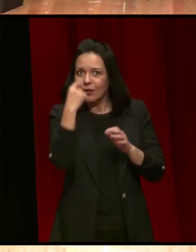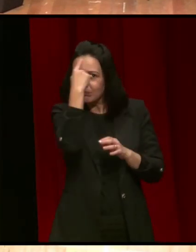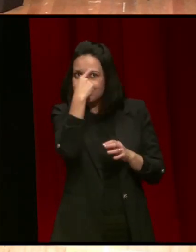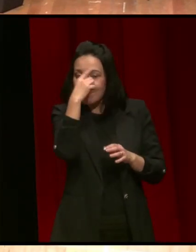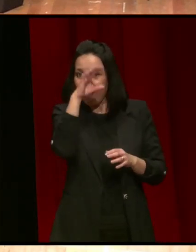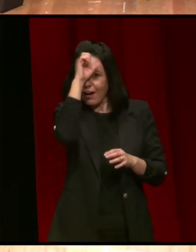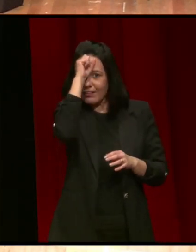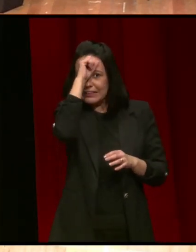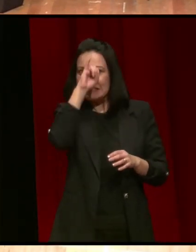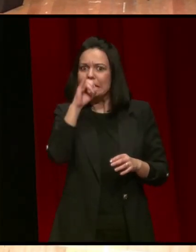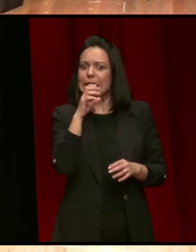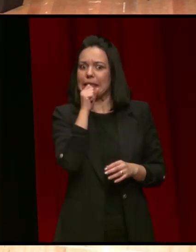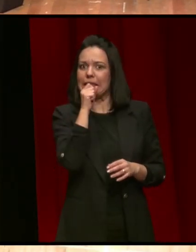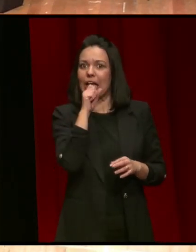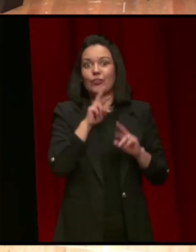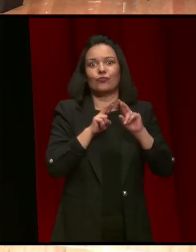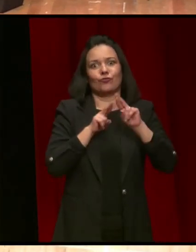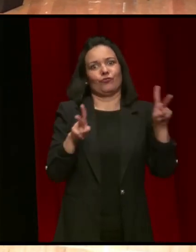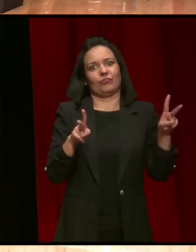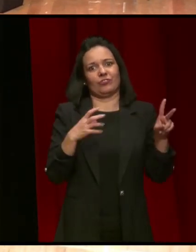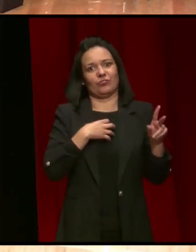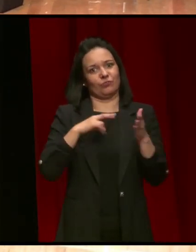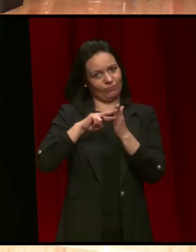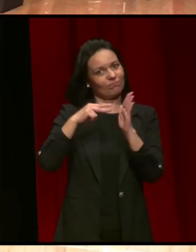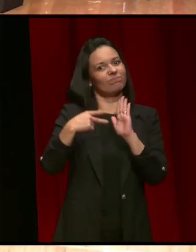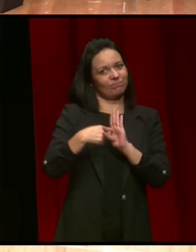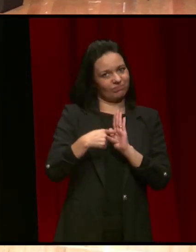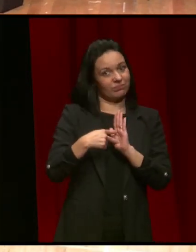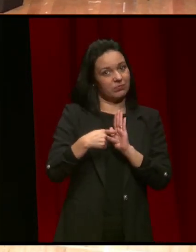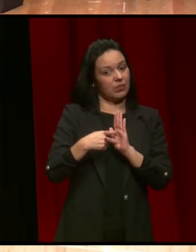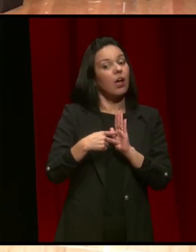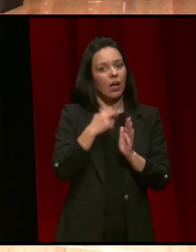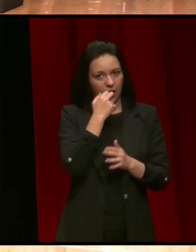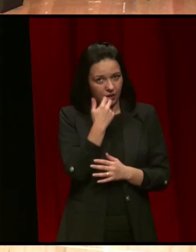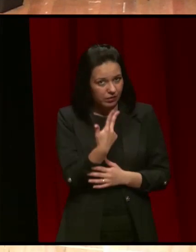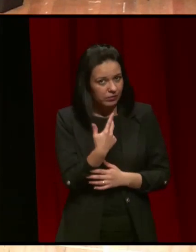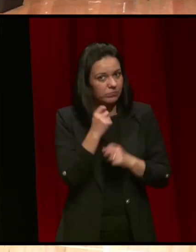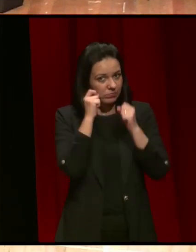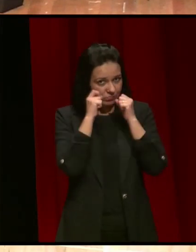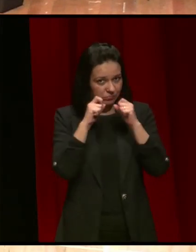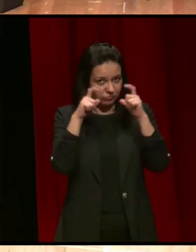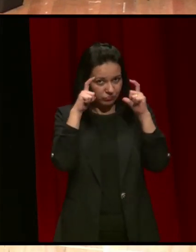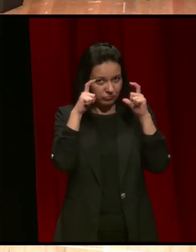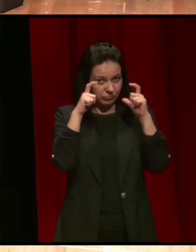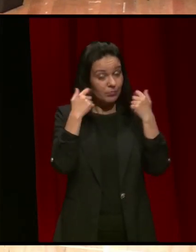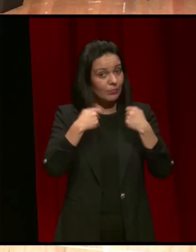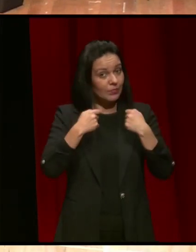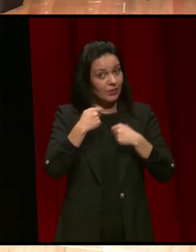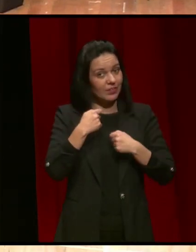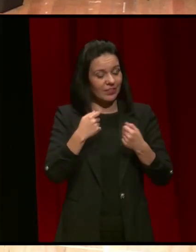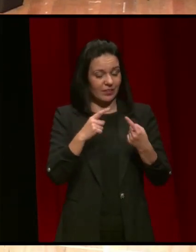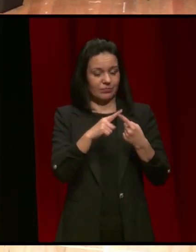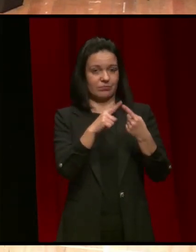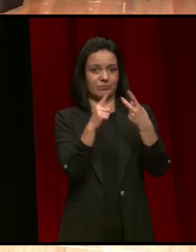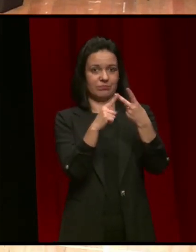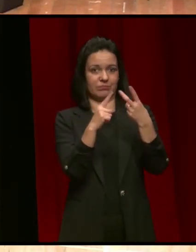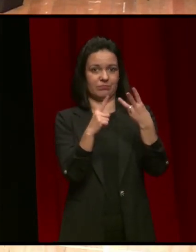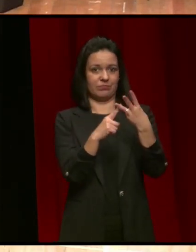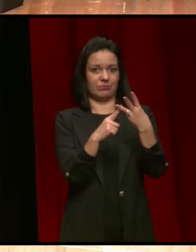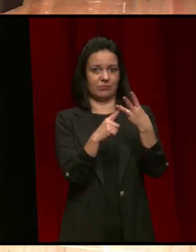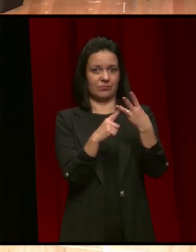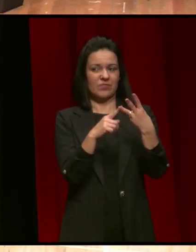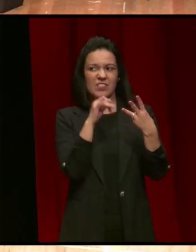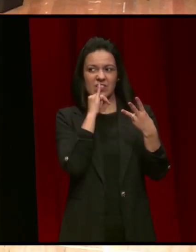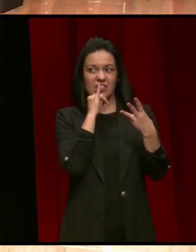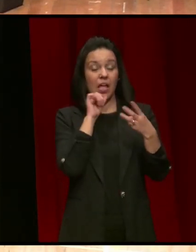Tá? Então, a língua, ela tem três coisas que você tem que prestar atenção. Porque o mesmo formato da mão, isso aqui, ó, por exemplo, isso aqui